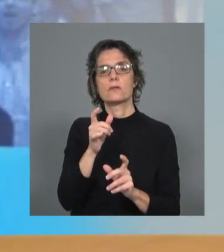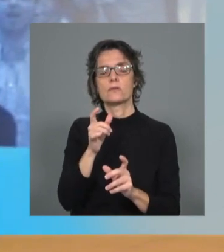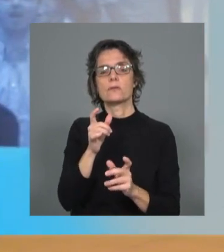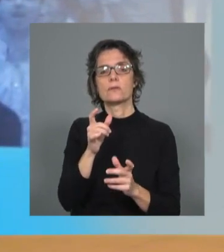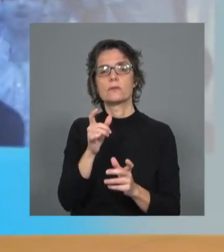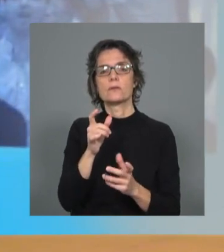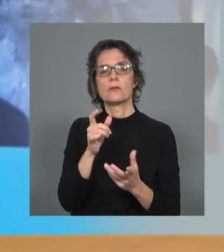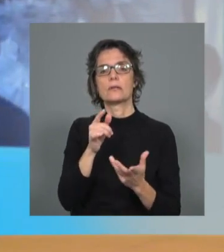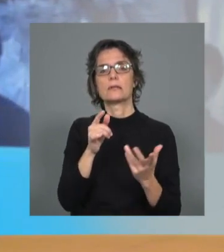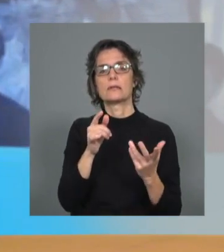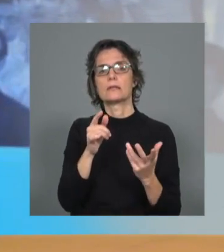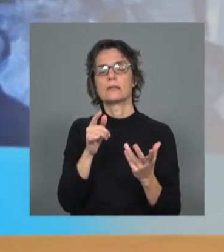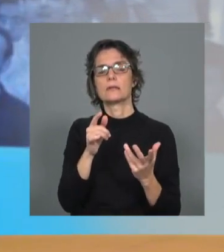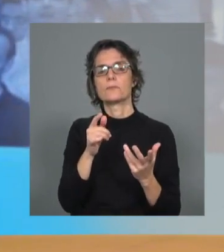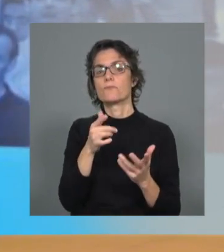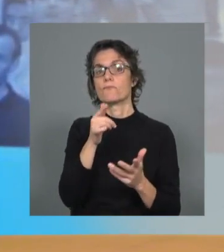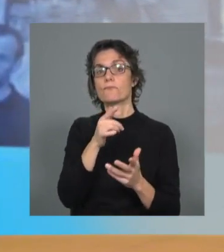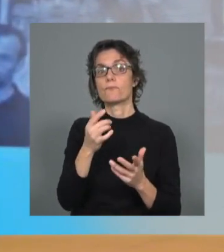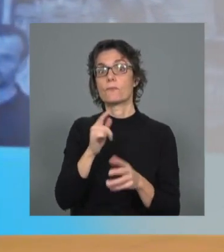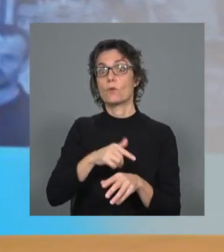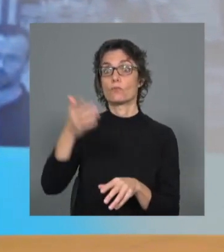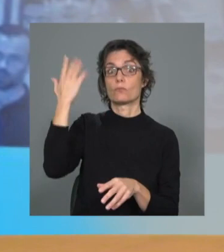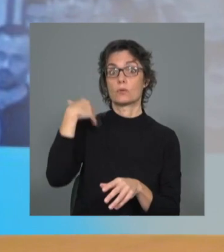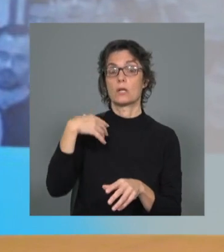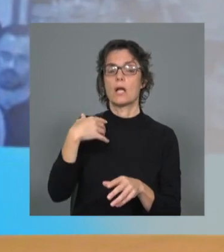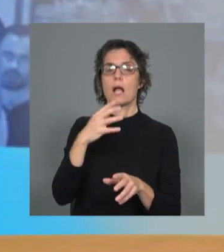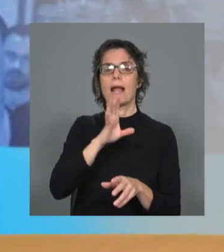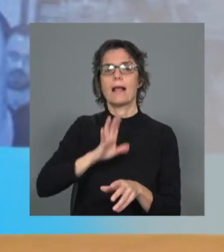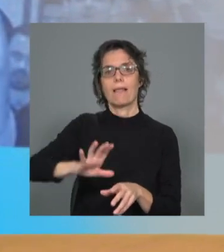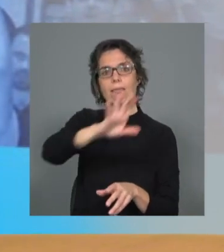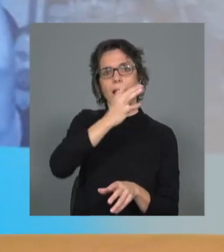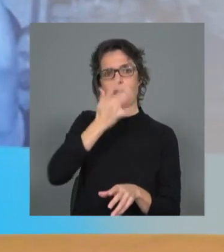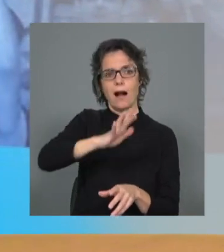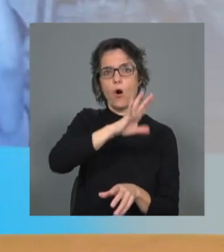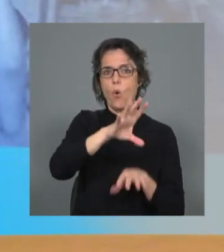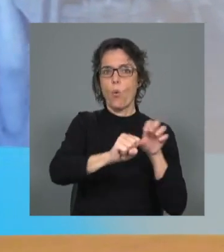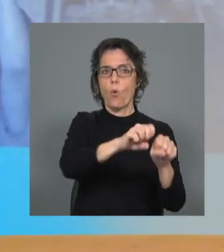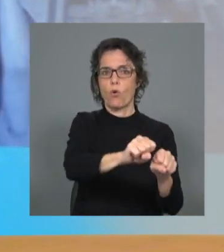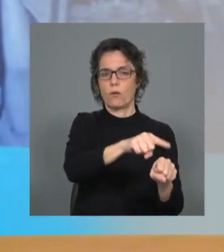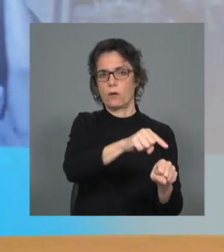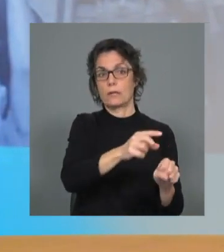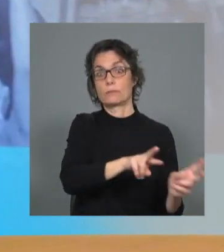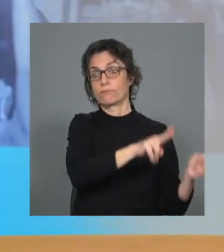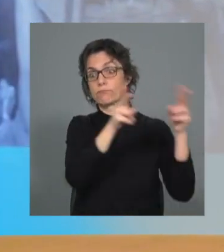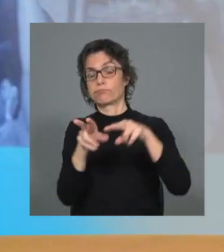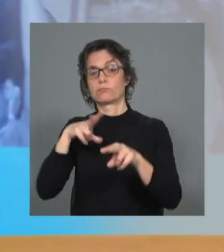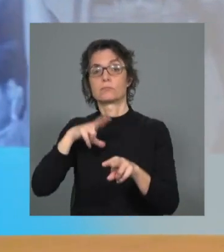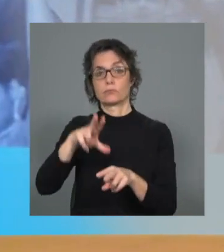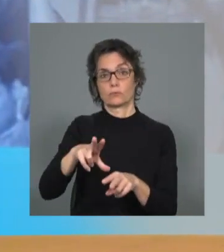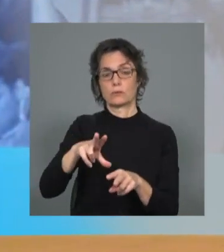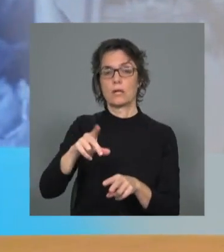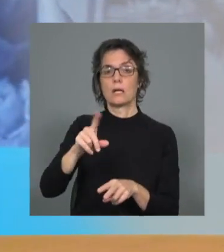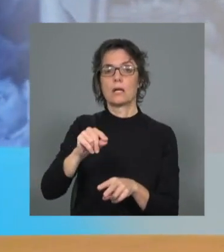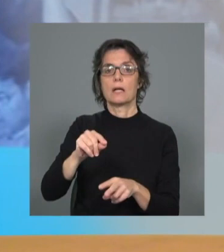cidadãos que foram para as então colónias e as vagas de imigração que também se disputaram, sobretudo